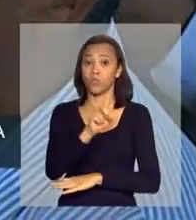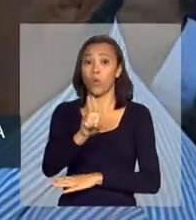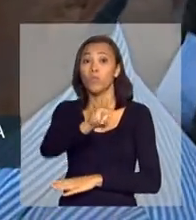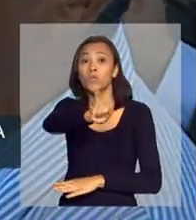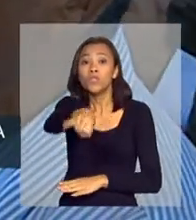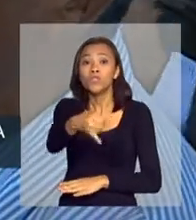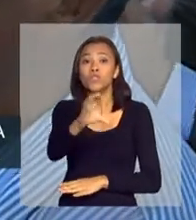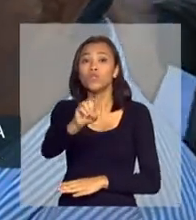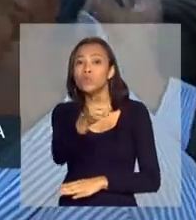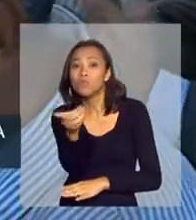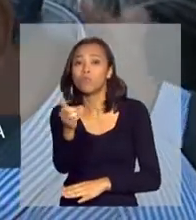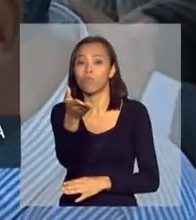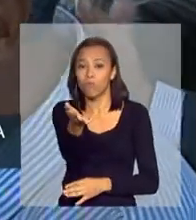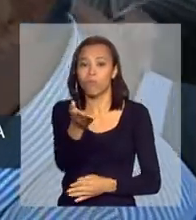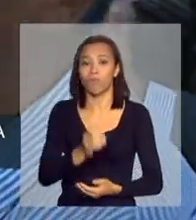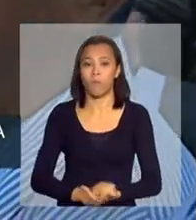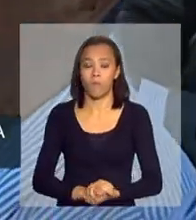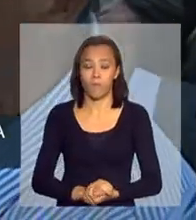Cumprimento